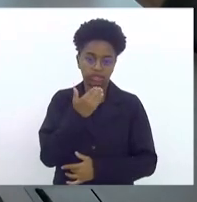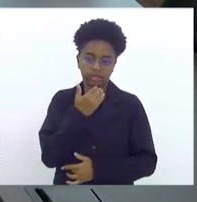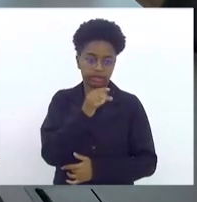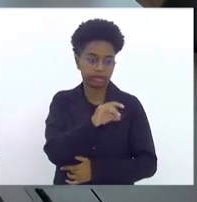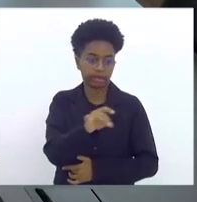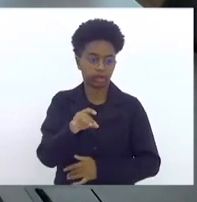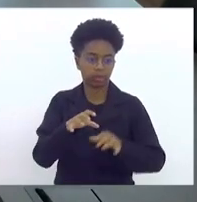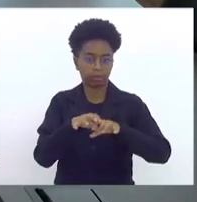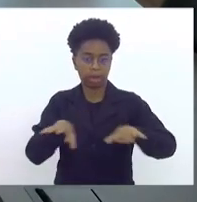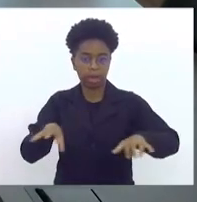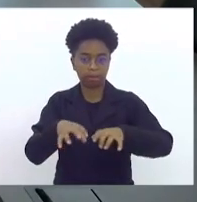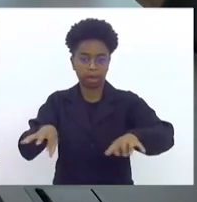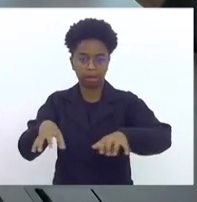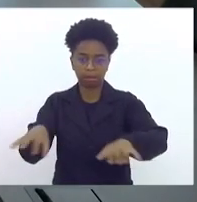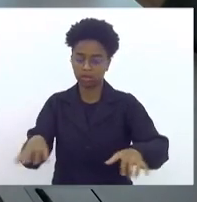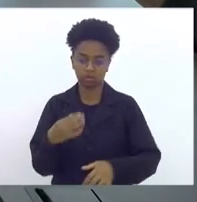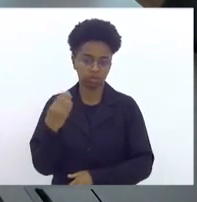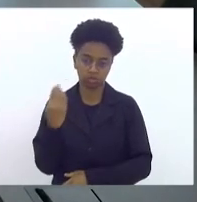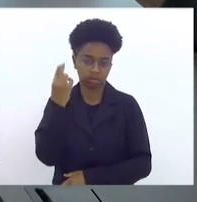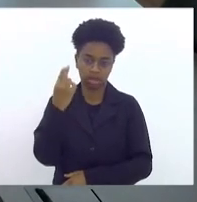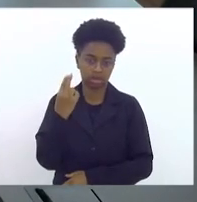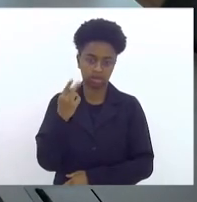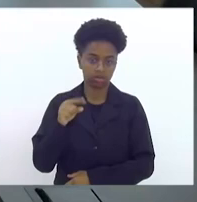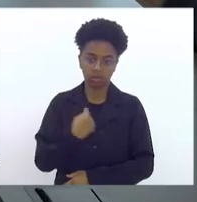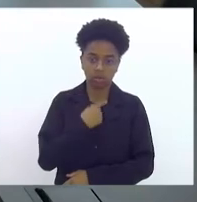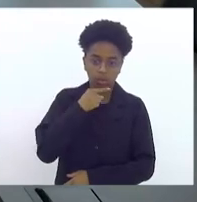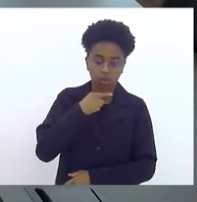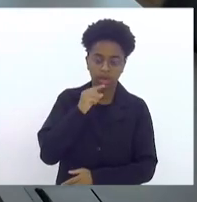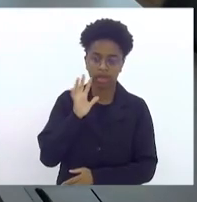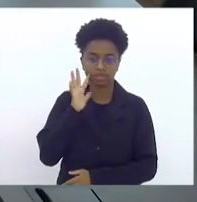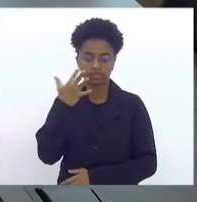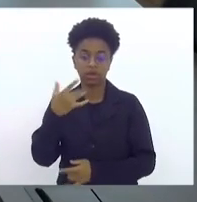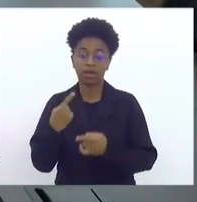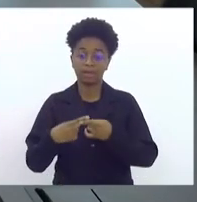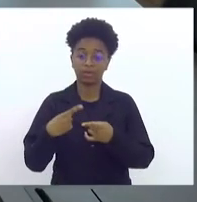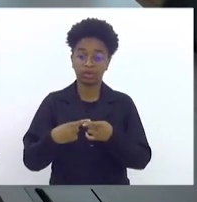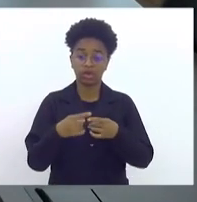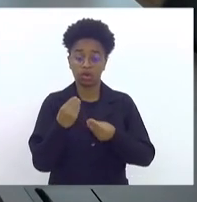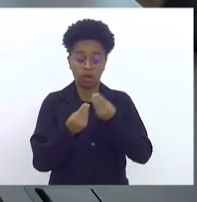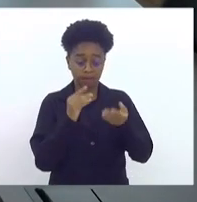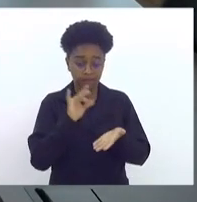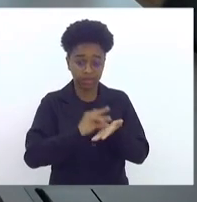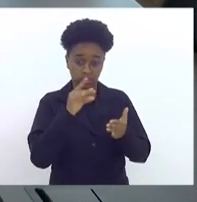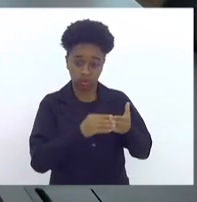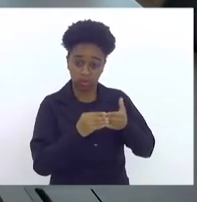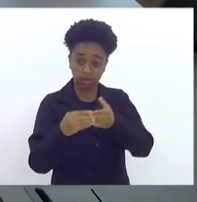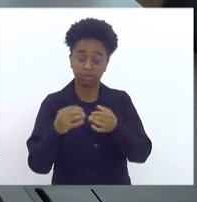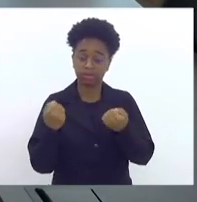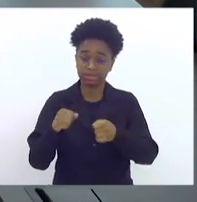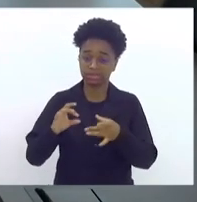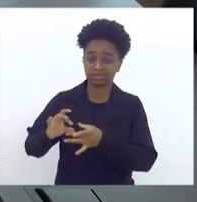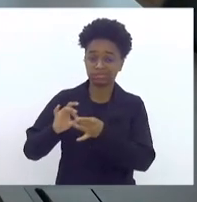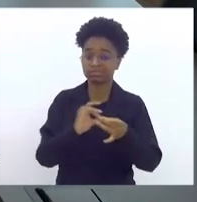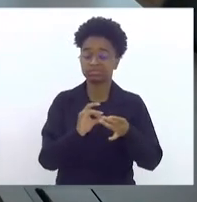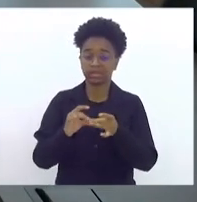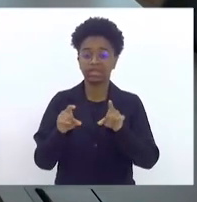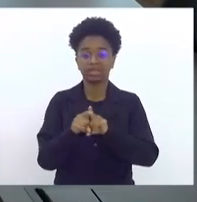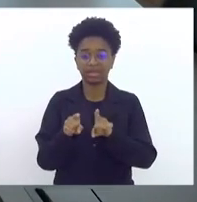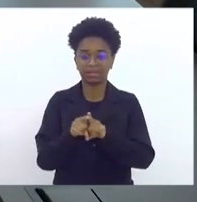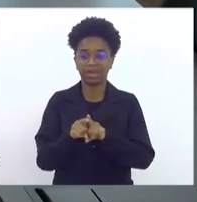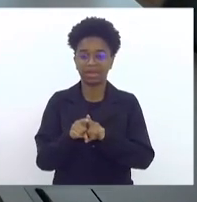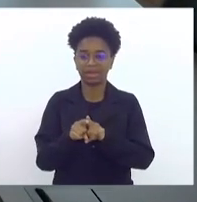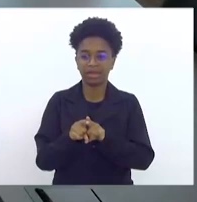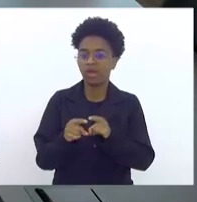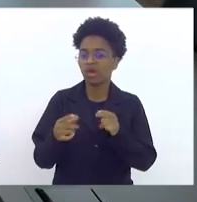seu o universo que a gente não chega a lugar nenhum os fios Condutores precisam estar interligados e a luz acender